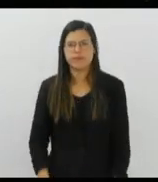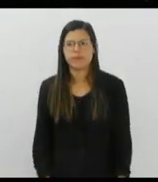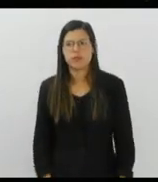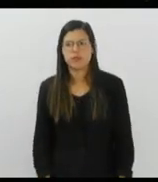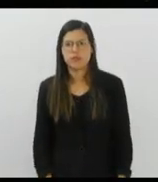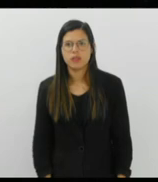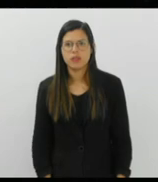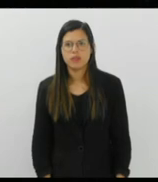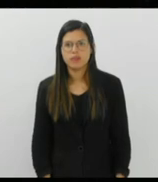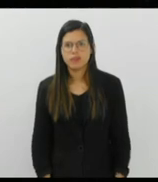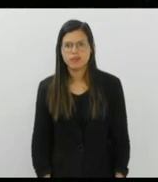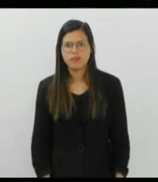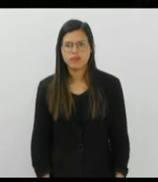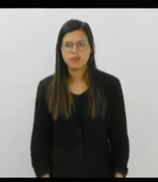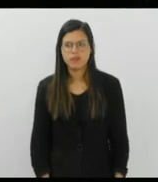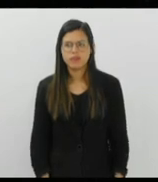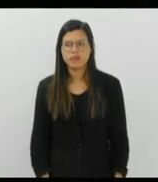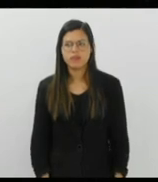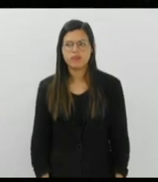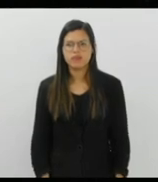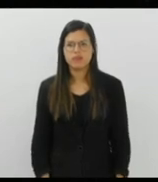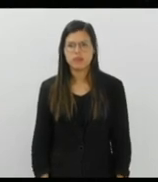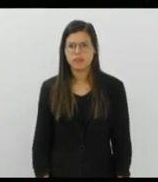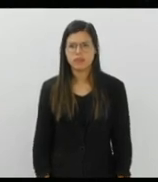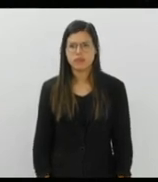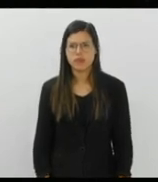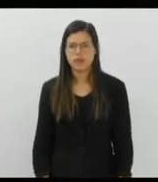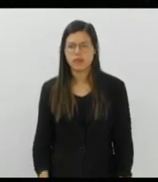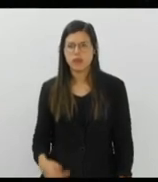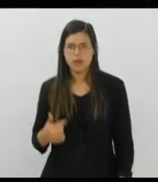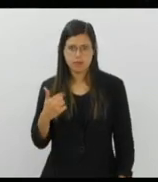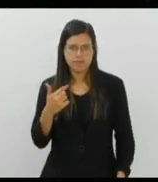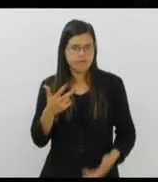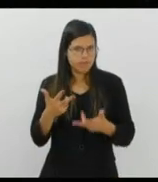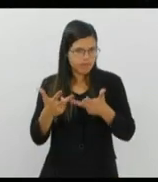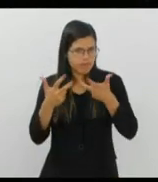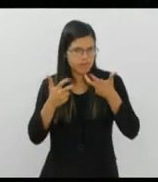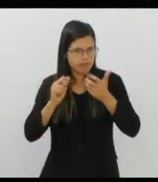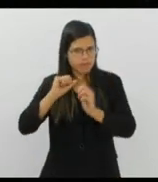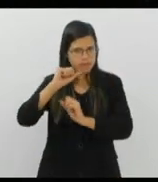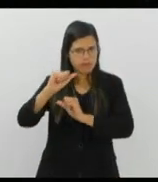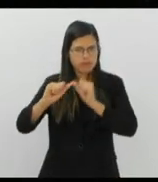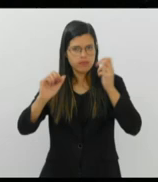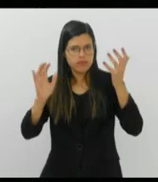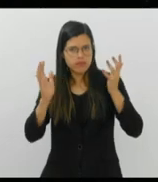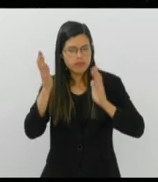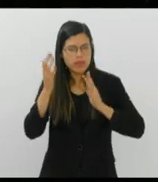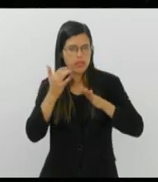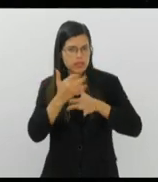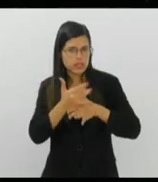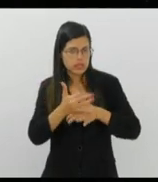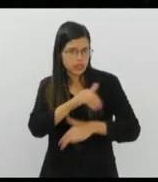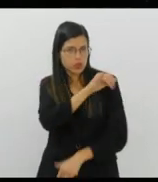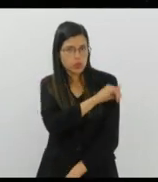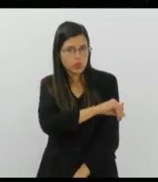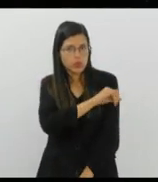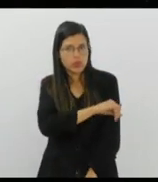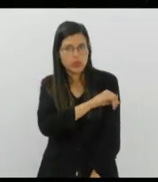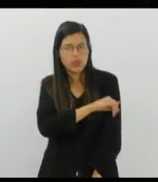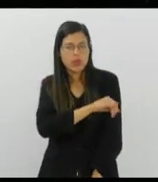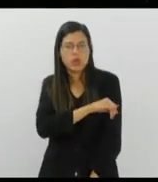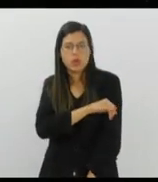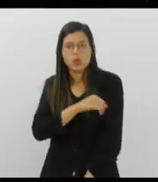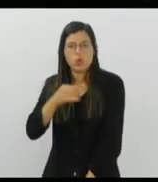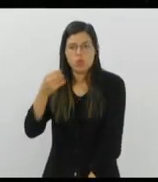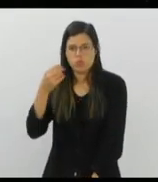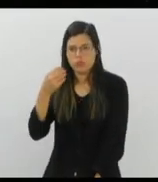Eu constato nessas mudanças climáticas, cidade do Rio de Janeiro, nas últimas 72